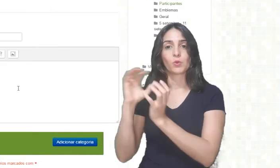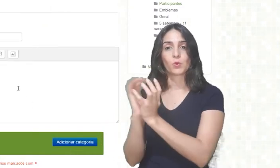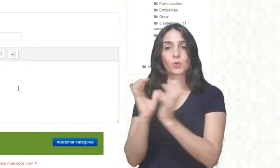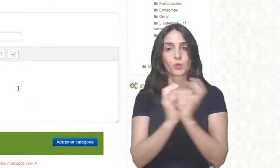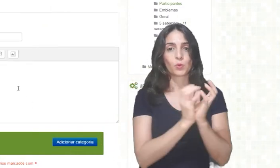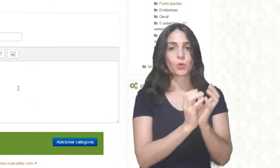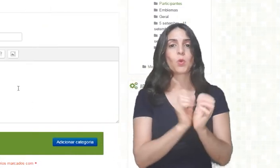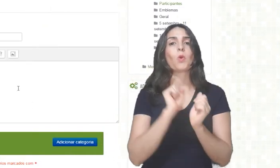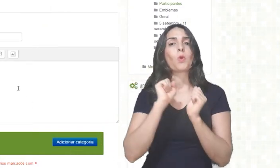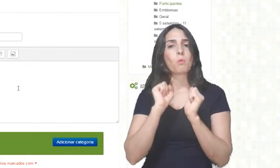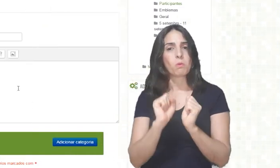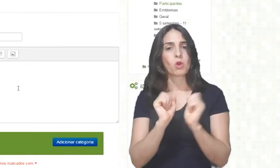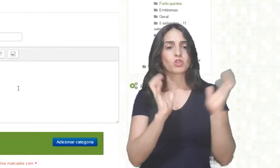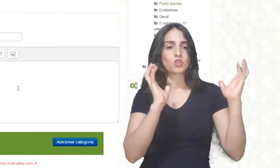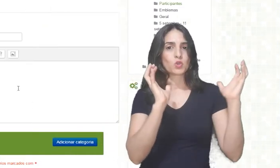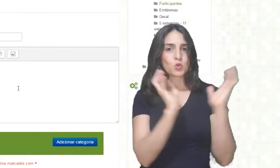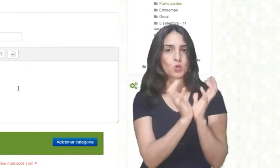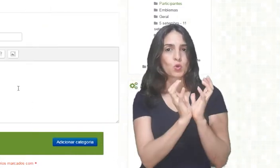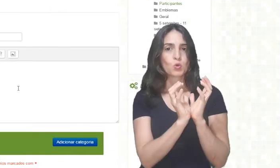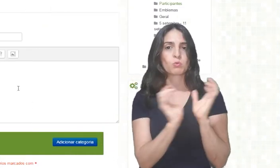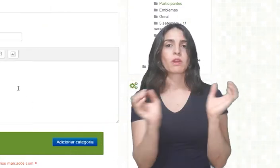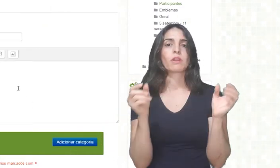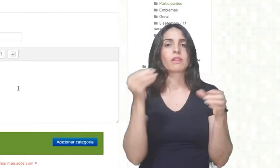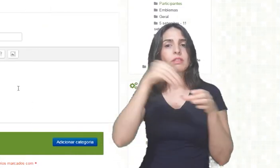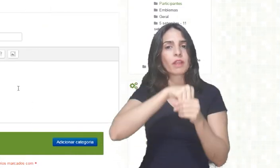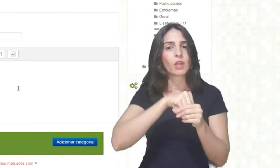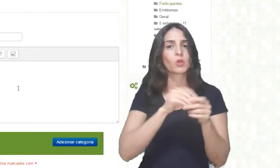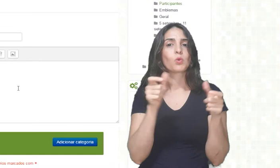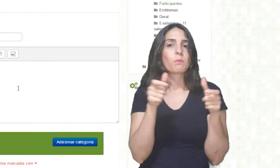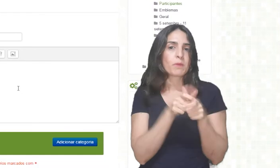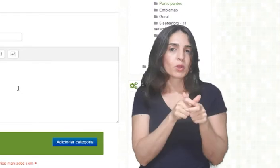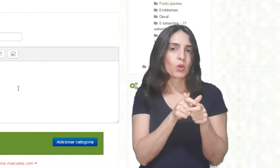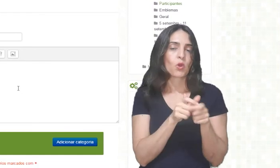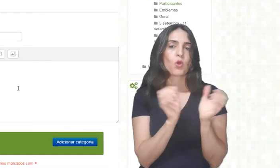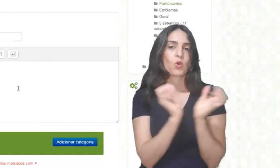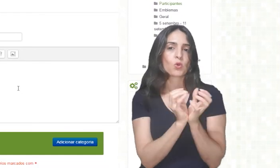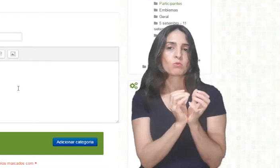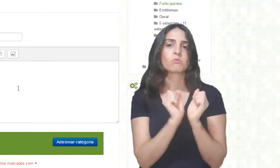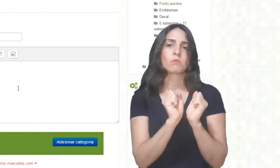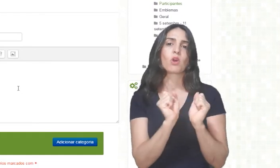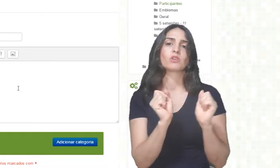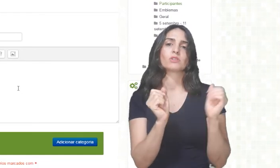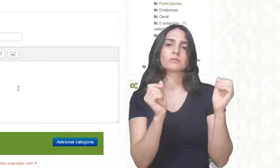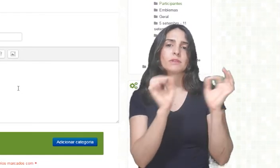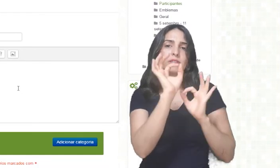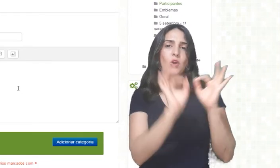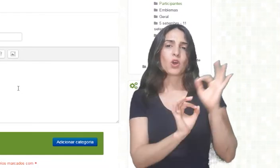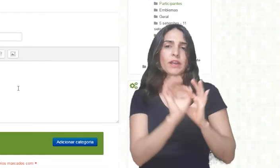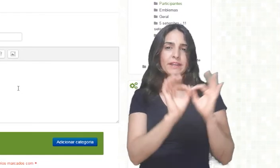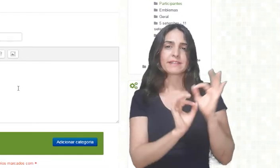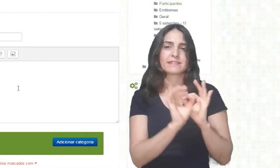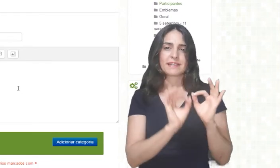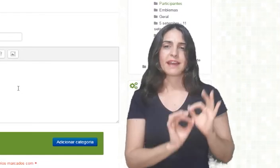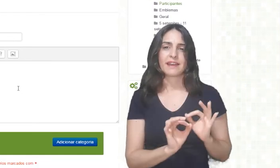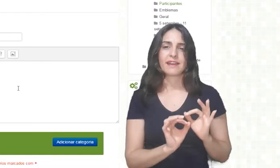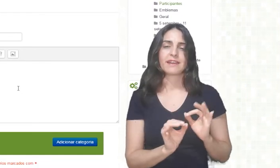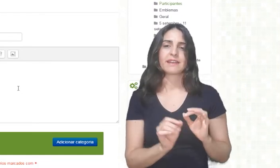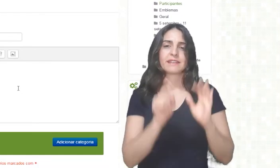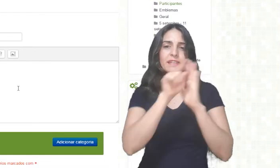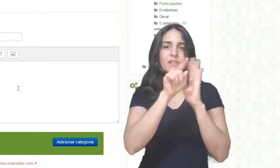e agora dentro de cada categoria eu posso criar uma subcategoria e isso vai ajudar a